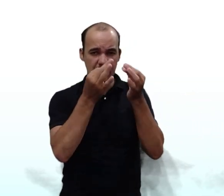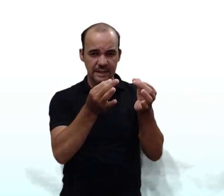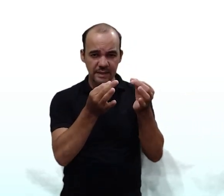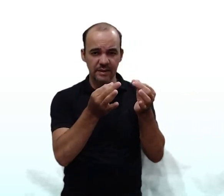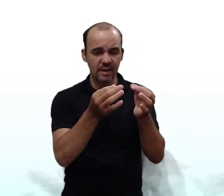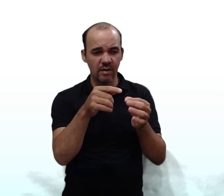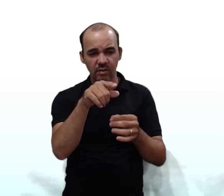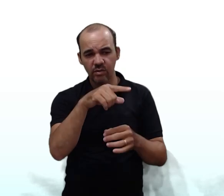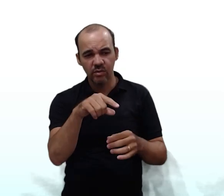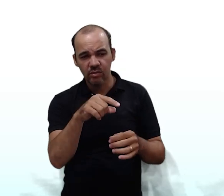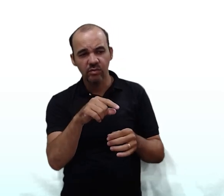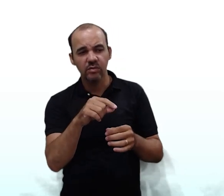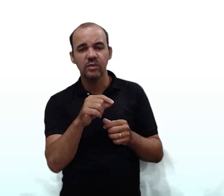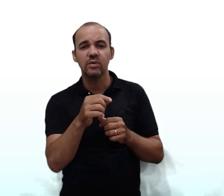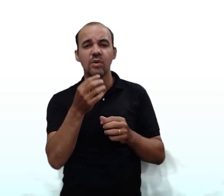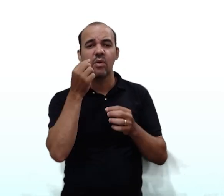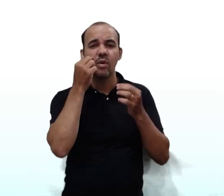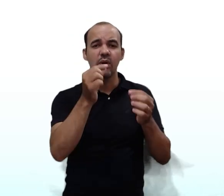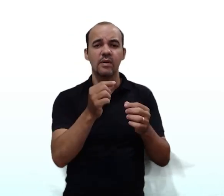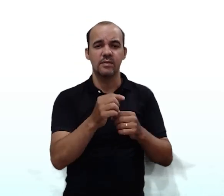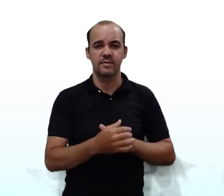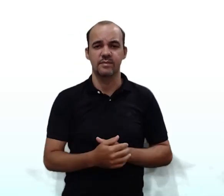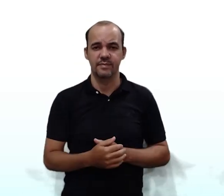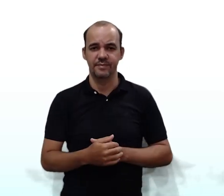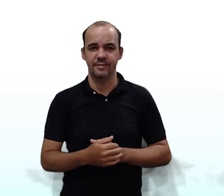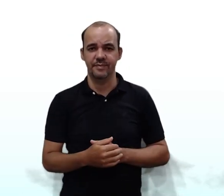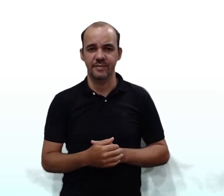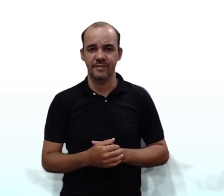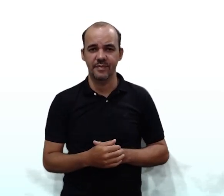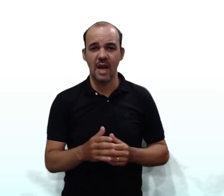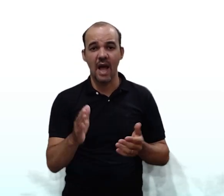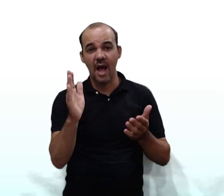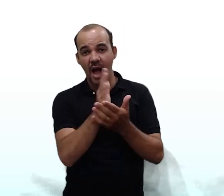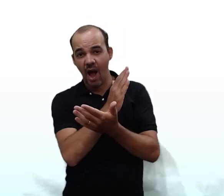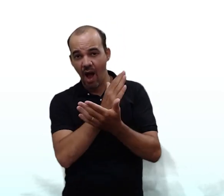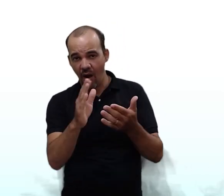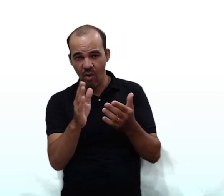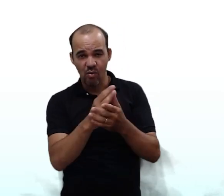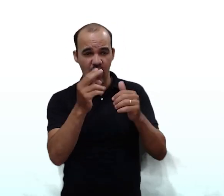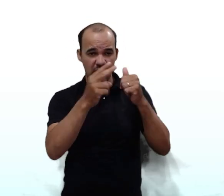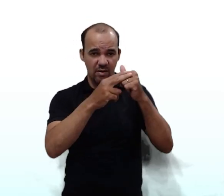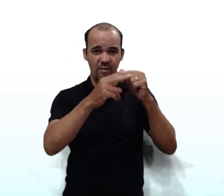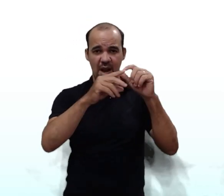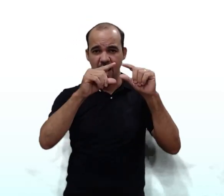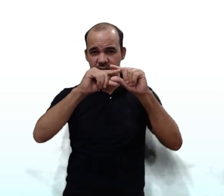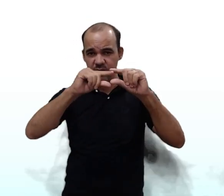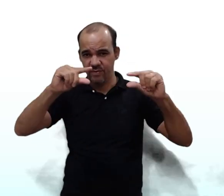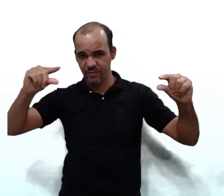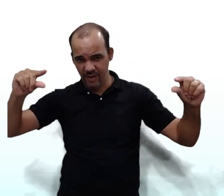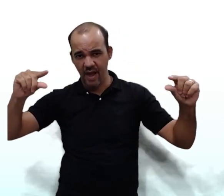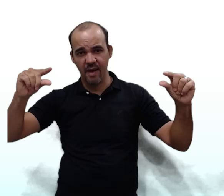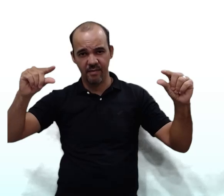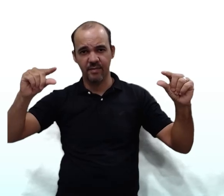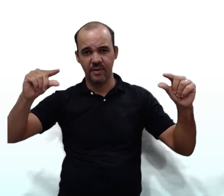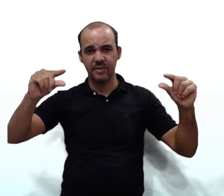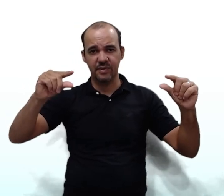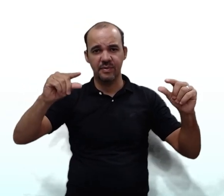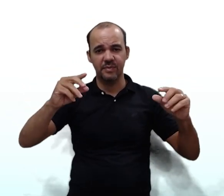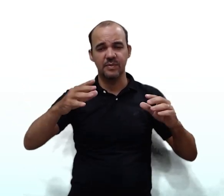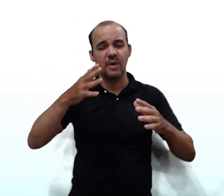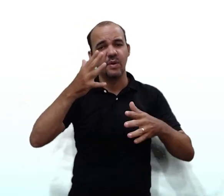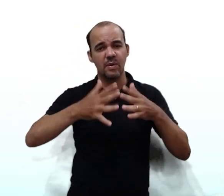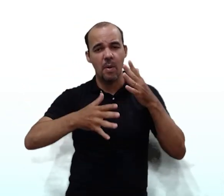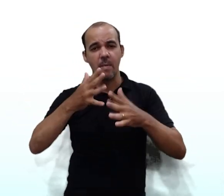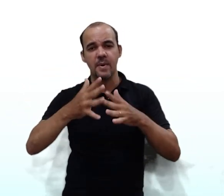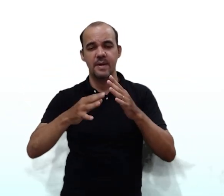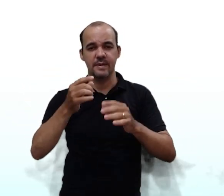Rafael? Qual que seria essa atenção? Some phrasal verbs have more than one meaning. Então, para complicar um